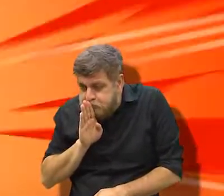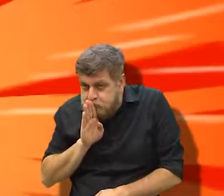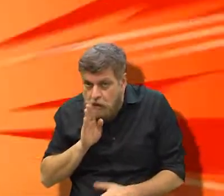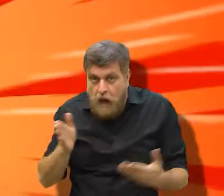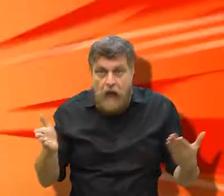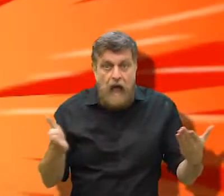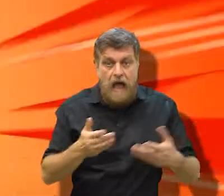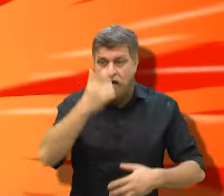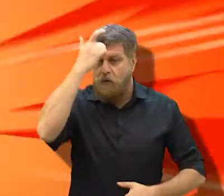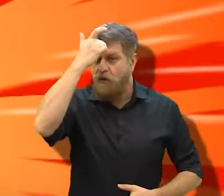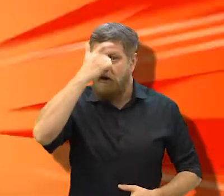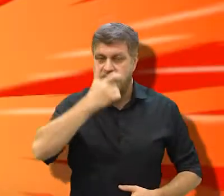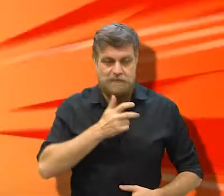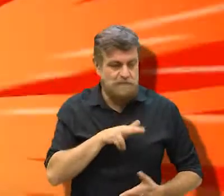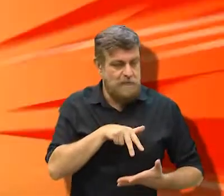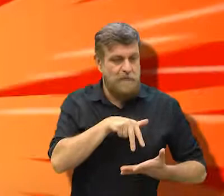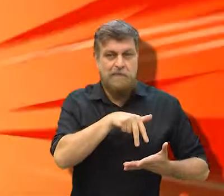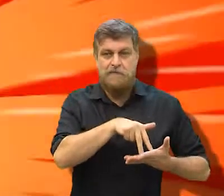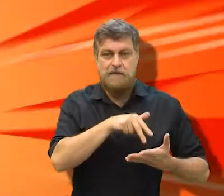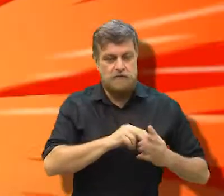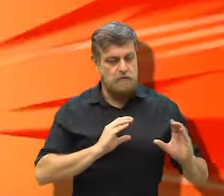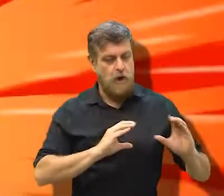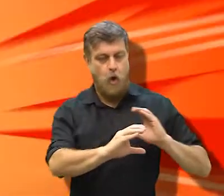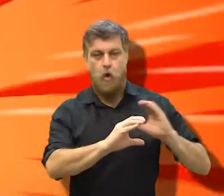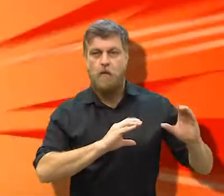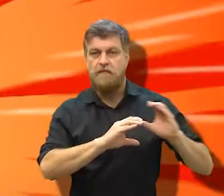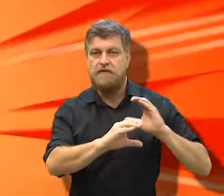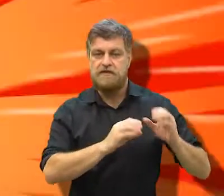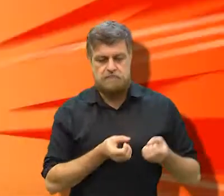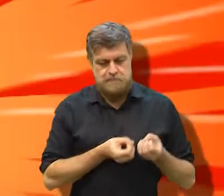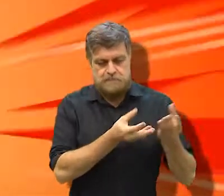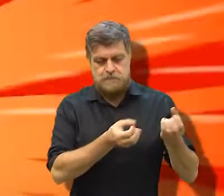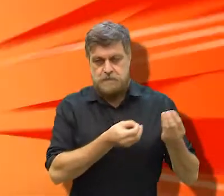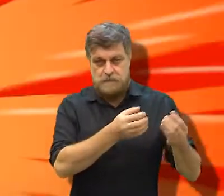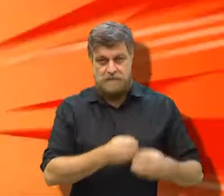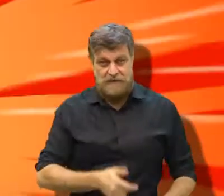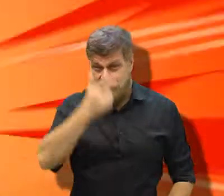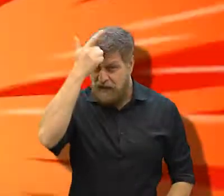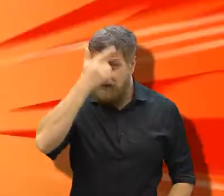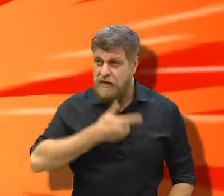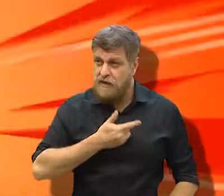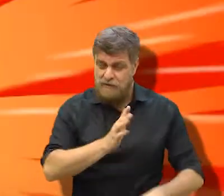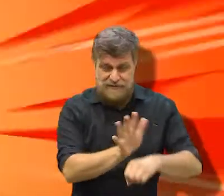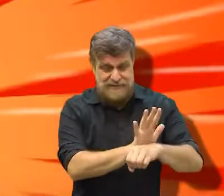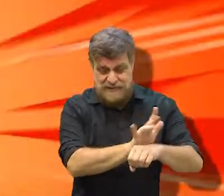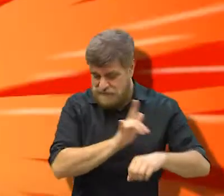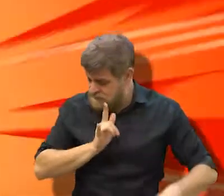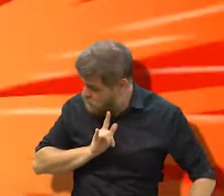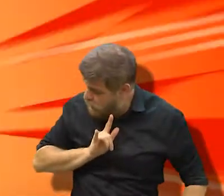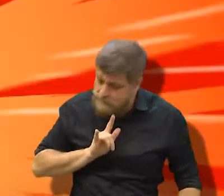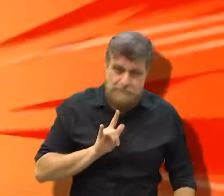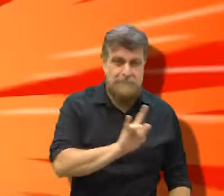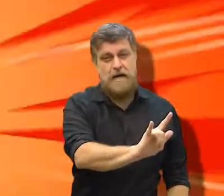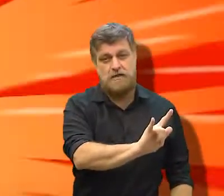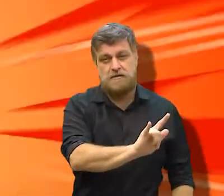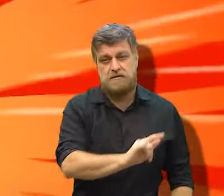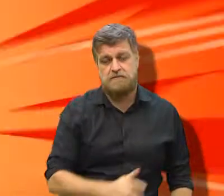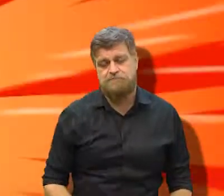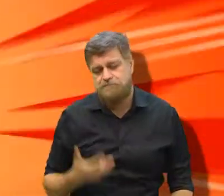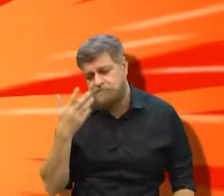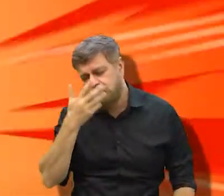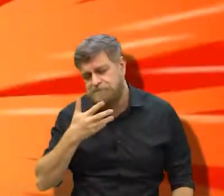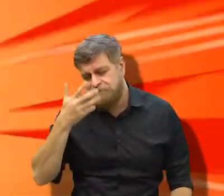uma pessoa comunicativa. Acho que eu me encontrei por causa do cinema. E até hoje eu sou apaixonado e ainda tenho...